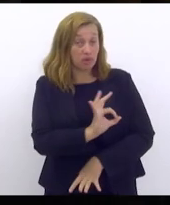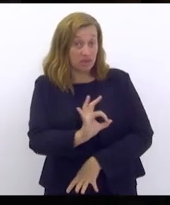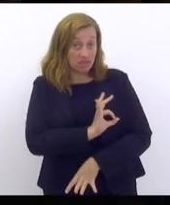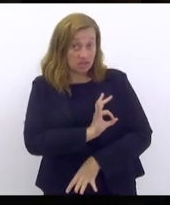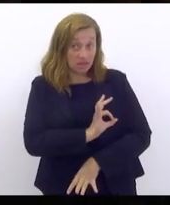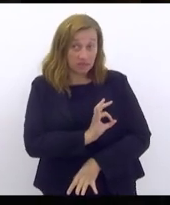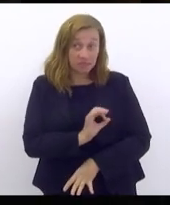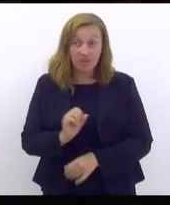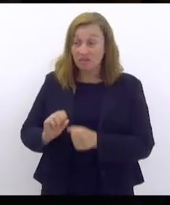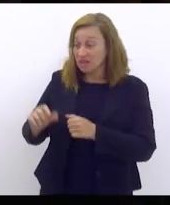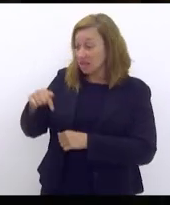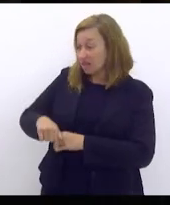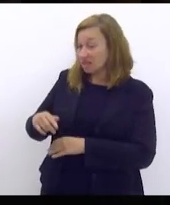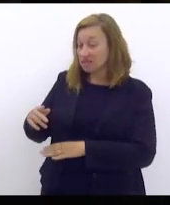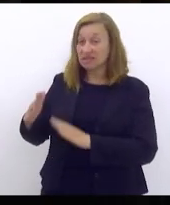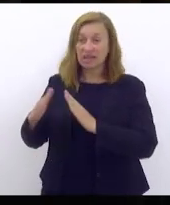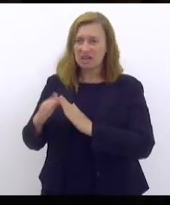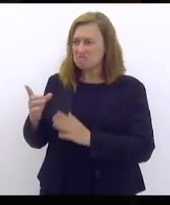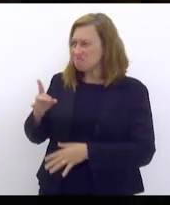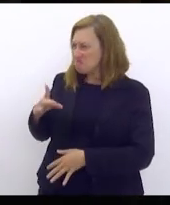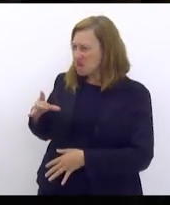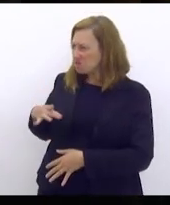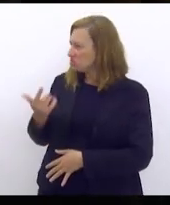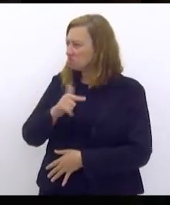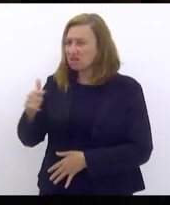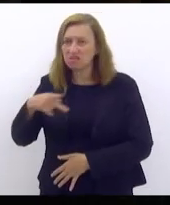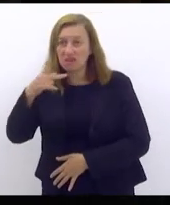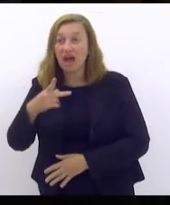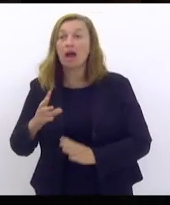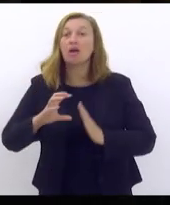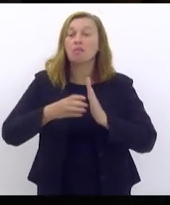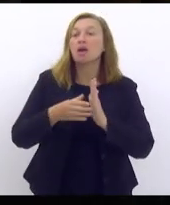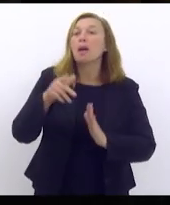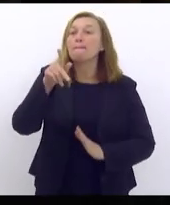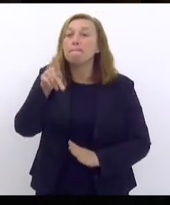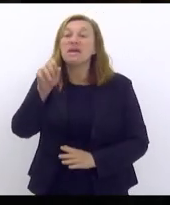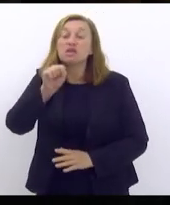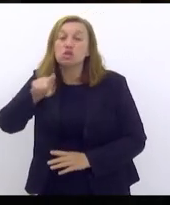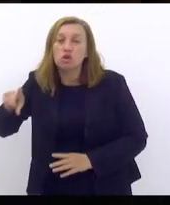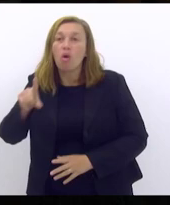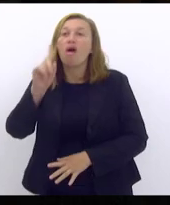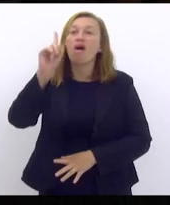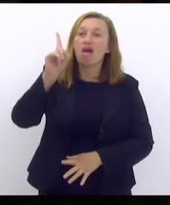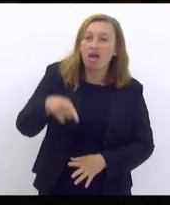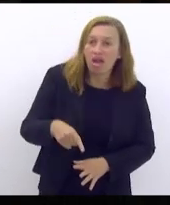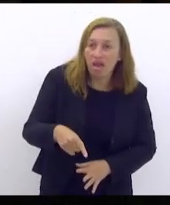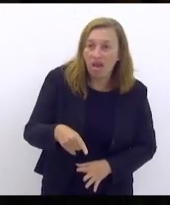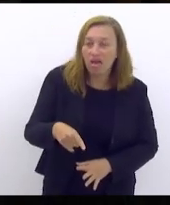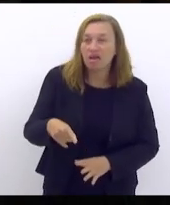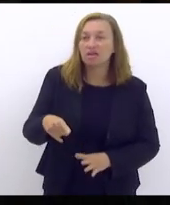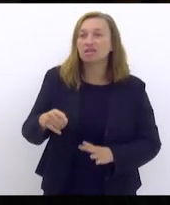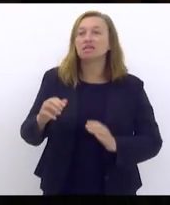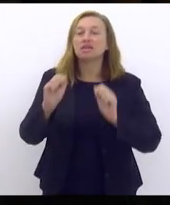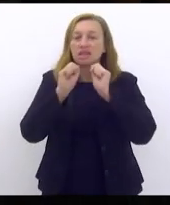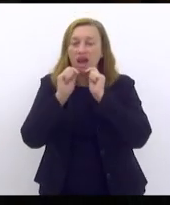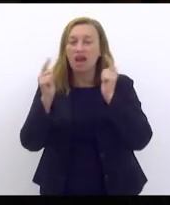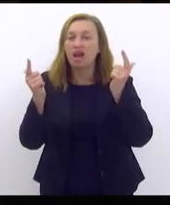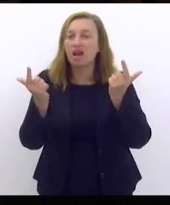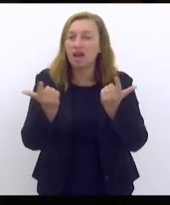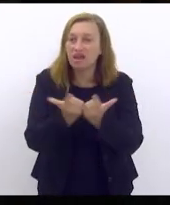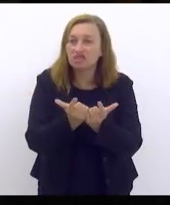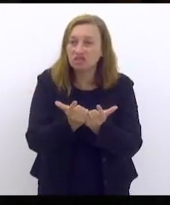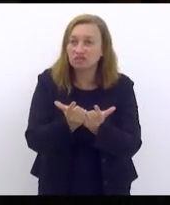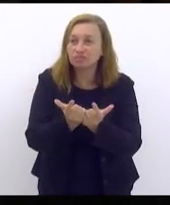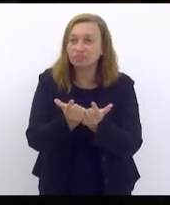aqui nessa casa e falam sem medo de errar. O PSOL é, na Assembleia Legislativa do Rio de